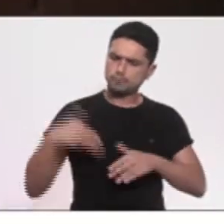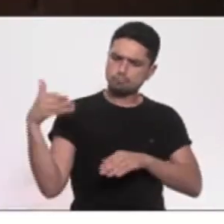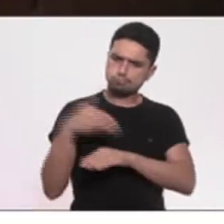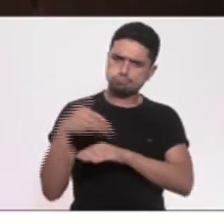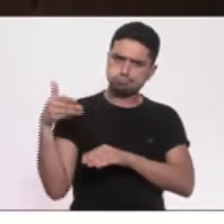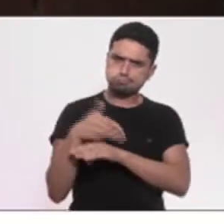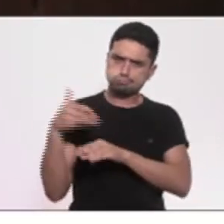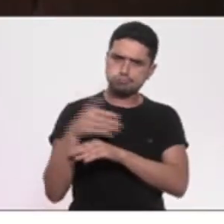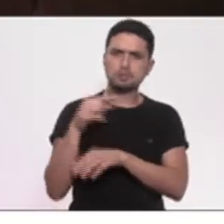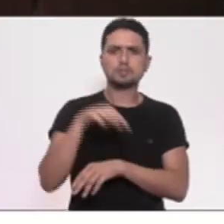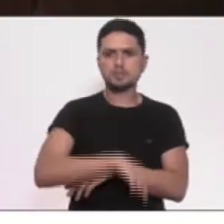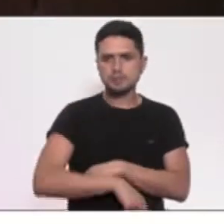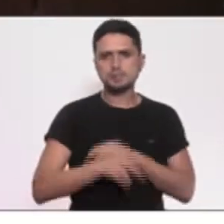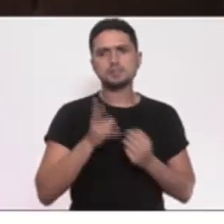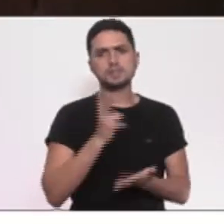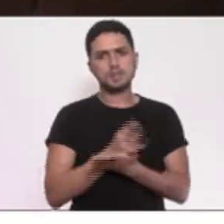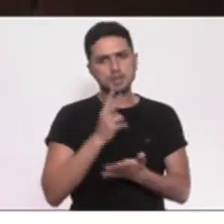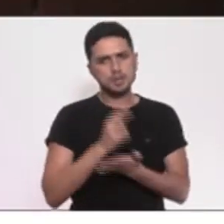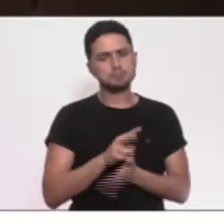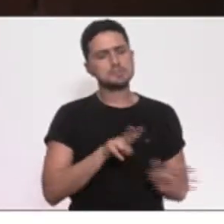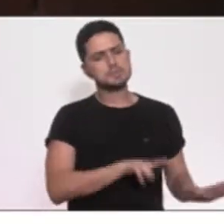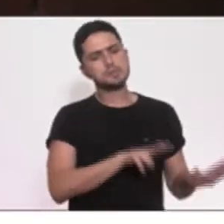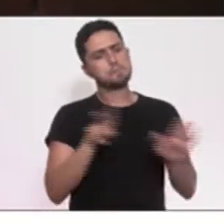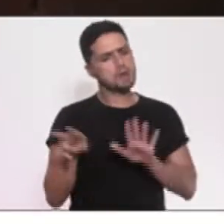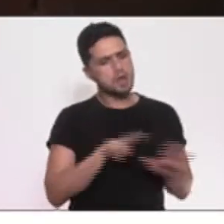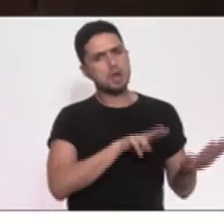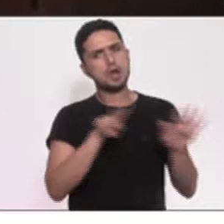Nós realizamos semanalmente audiências onde